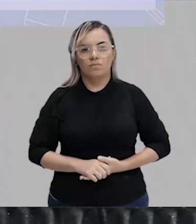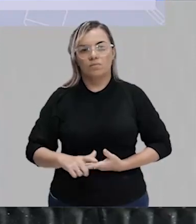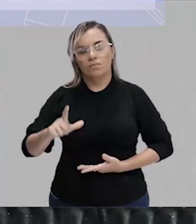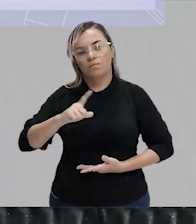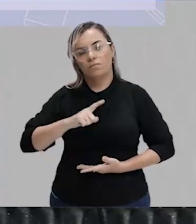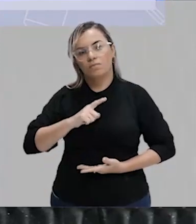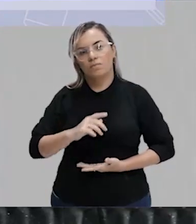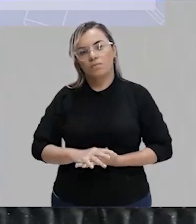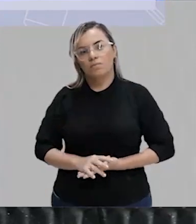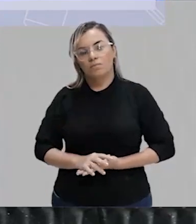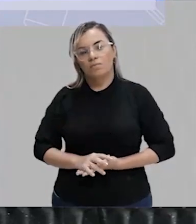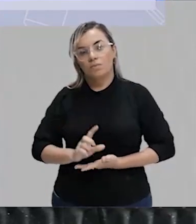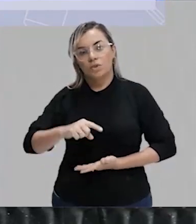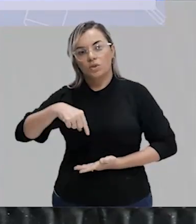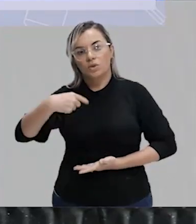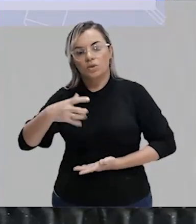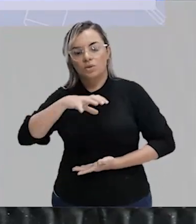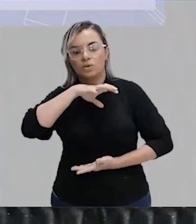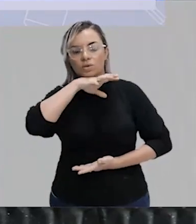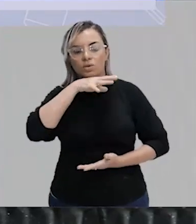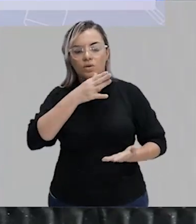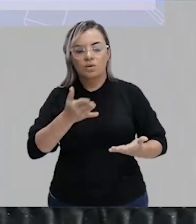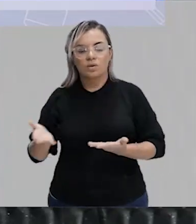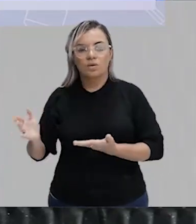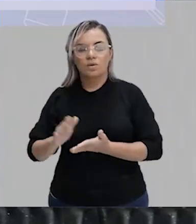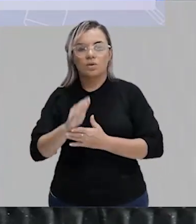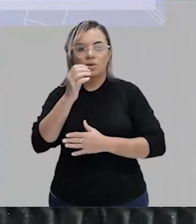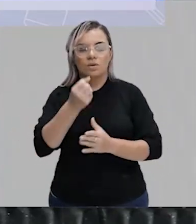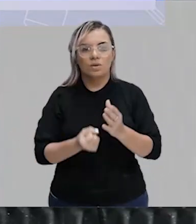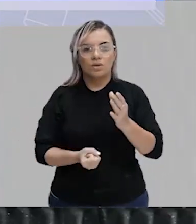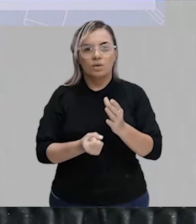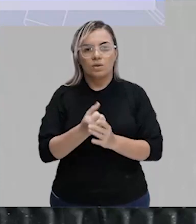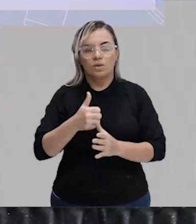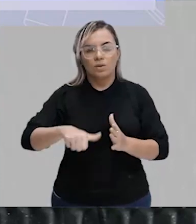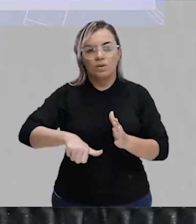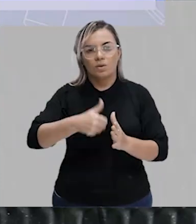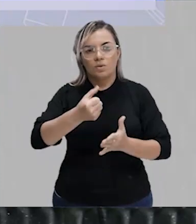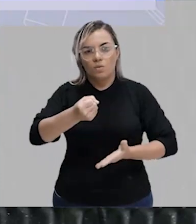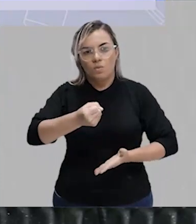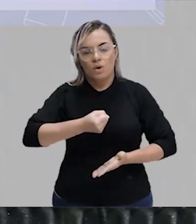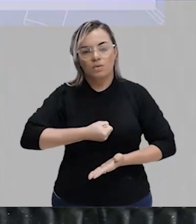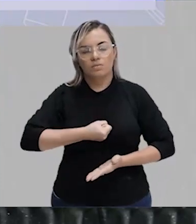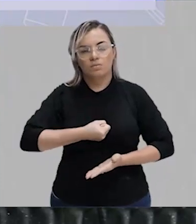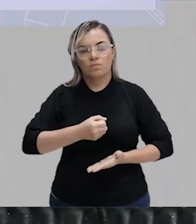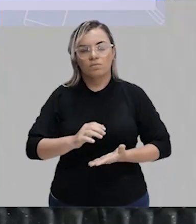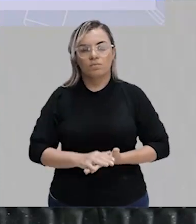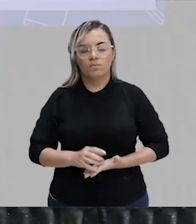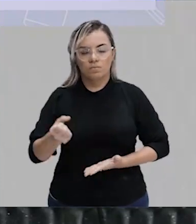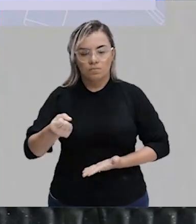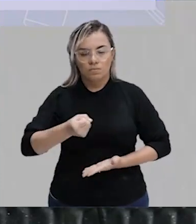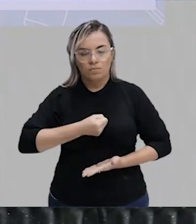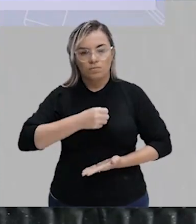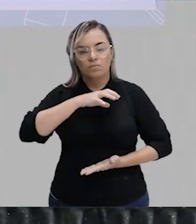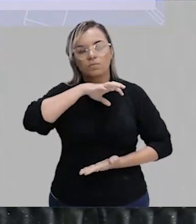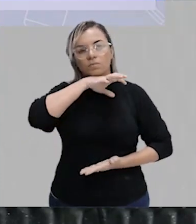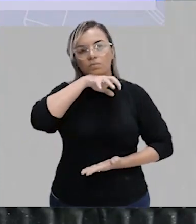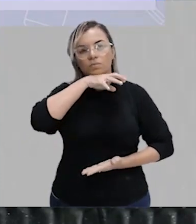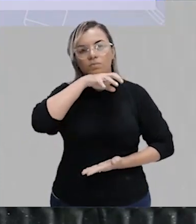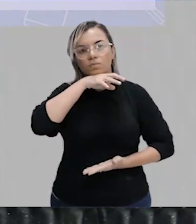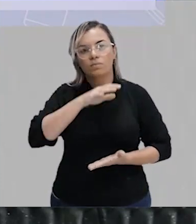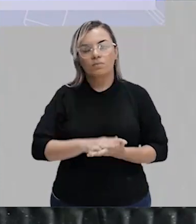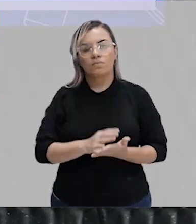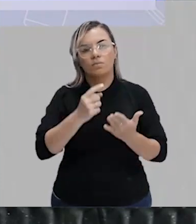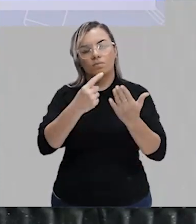Existem outros animais cujo blastóporo vai dar origem, primeiramente, ao ânus. Nesses animais, eles